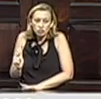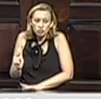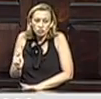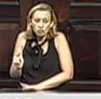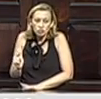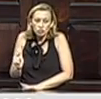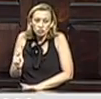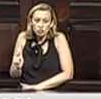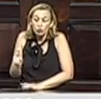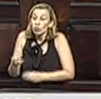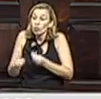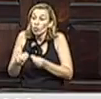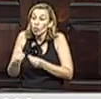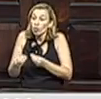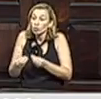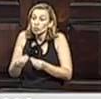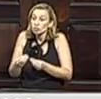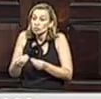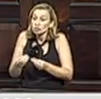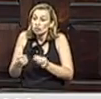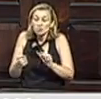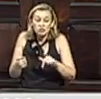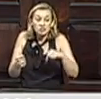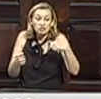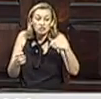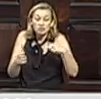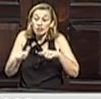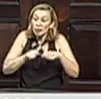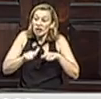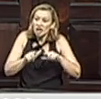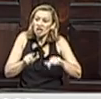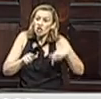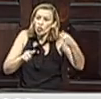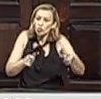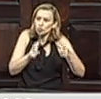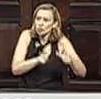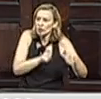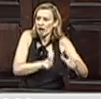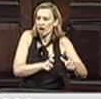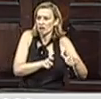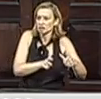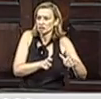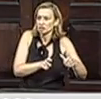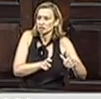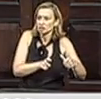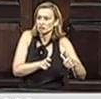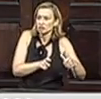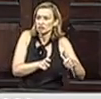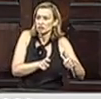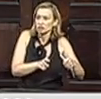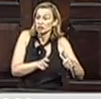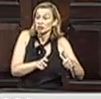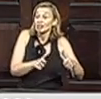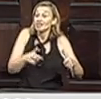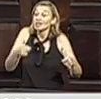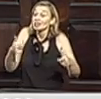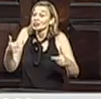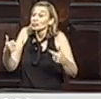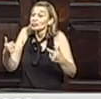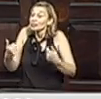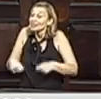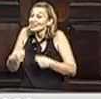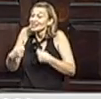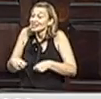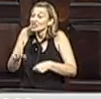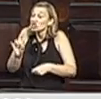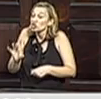vínculo. Ele tem que trabalhar exclusivamente naquela unidade escolar. O que é que aconteceu